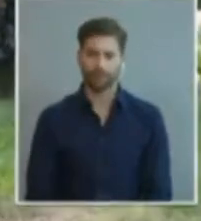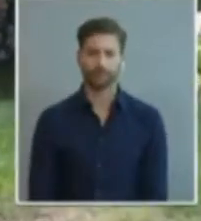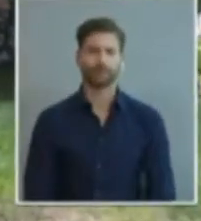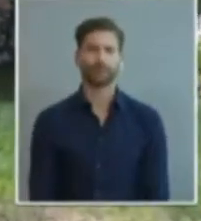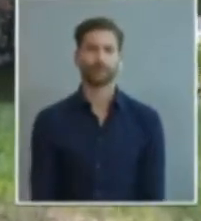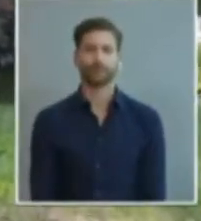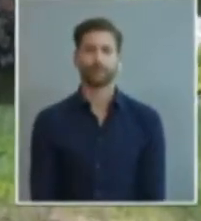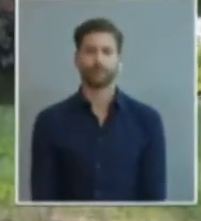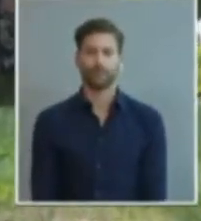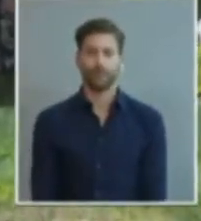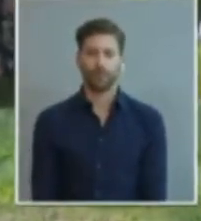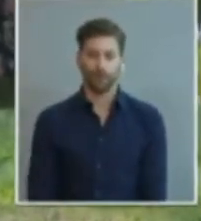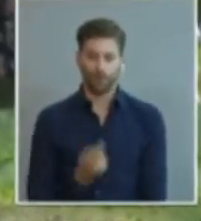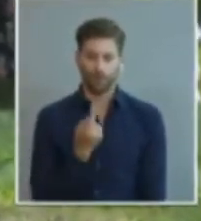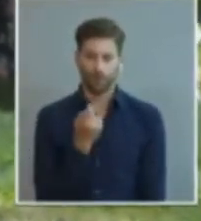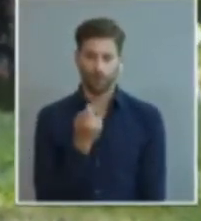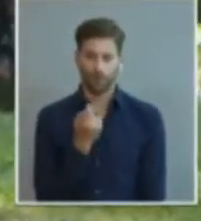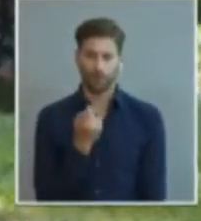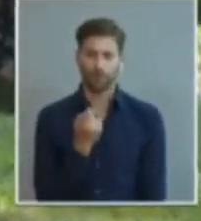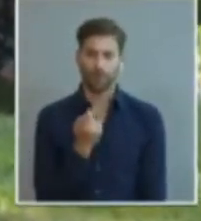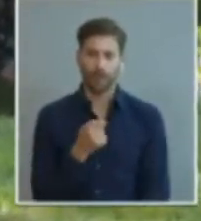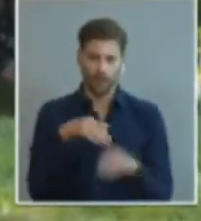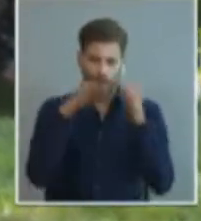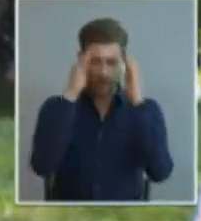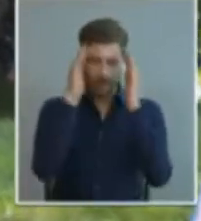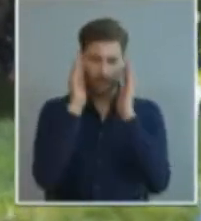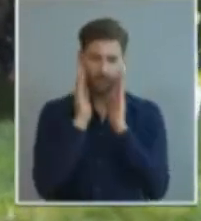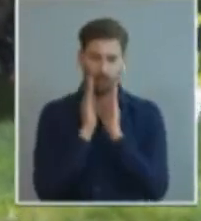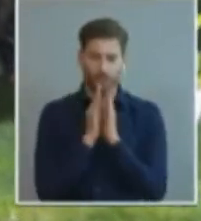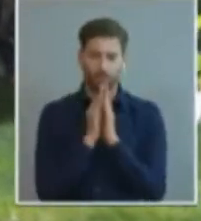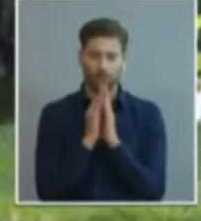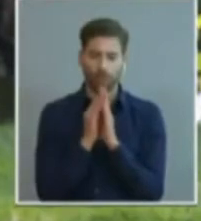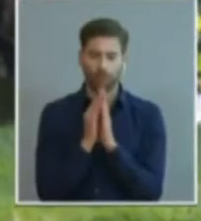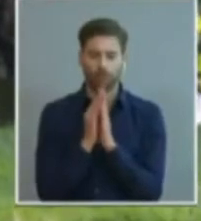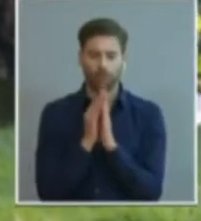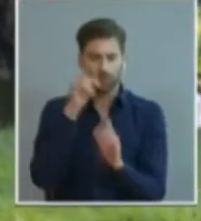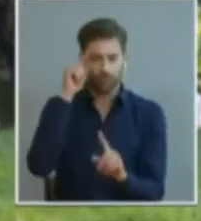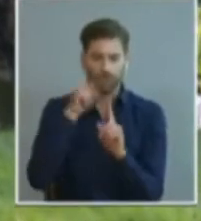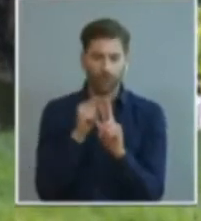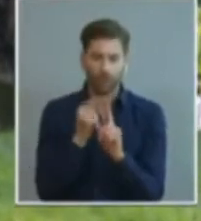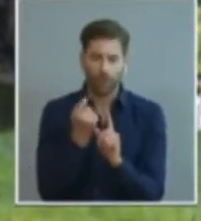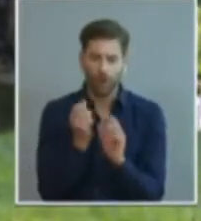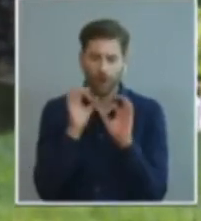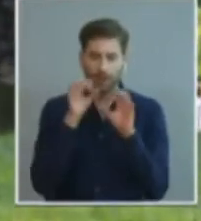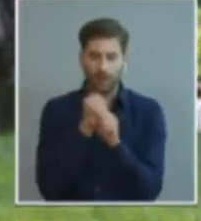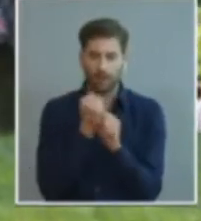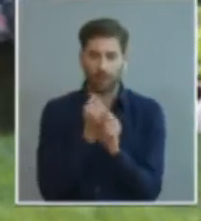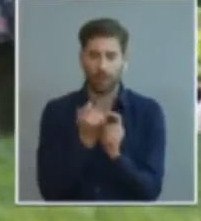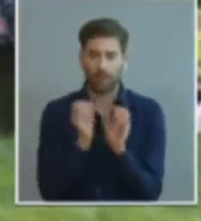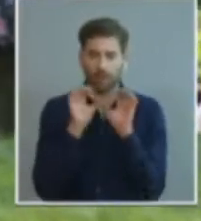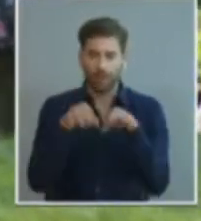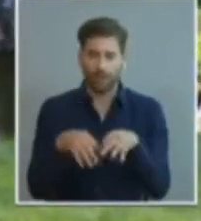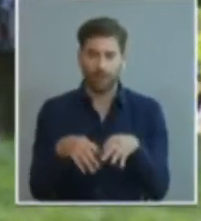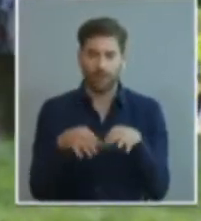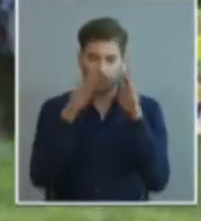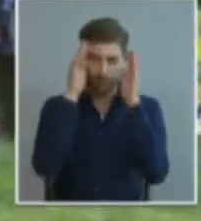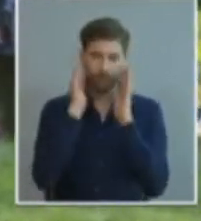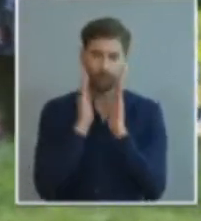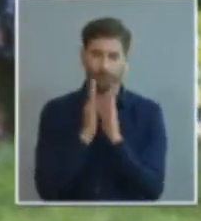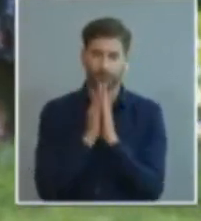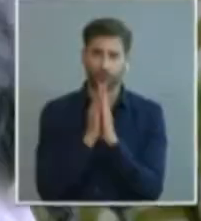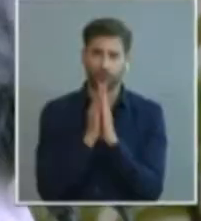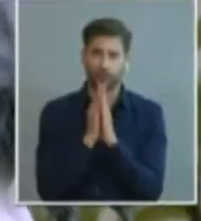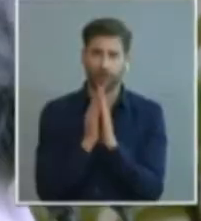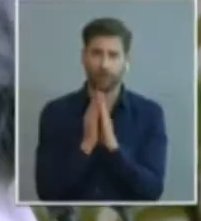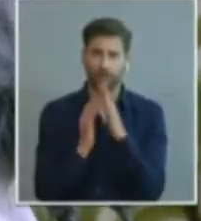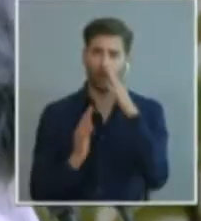Ao terminar a sua missão na Terra, Maria, a Imaculada Mãe de Deus, foi